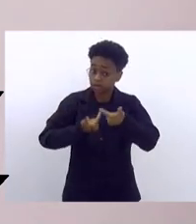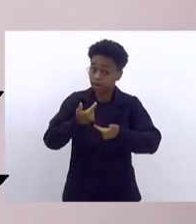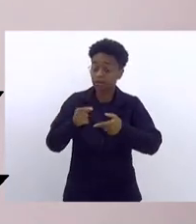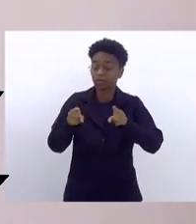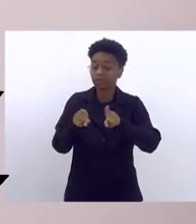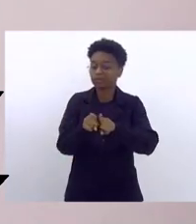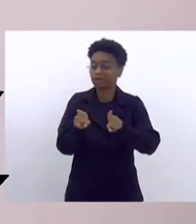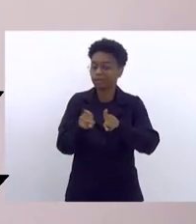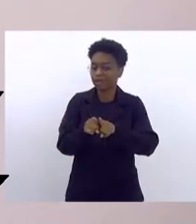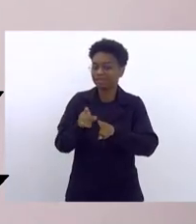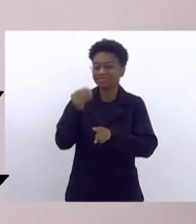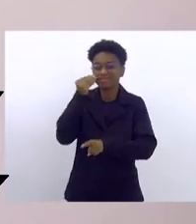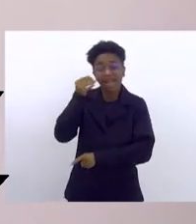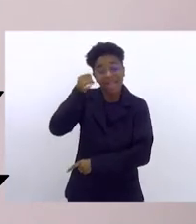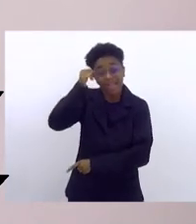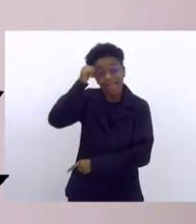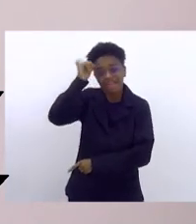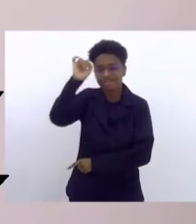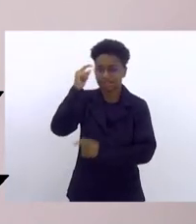também preventiva